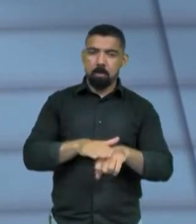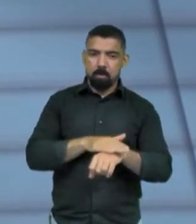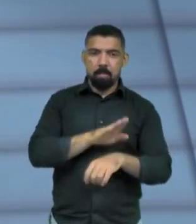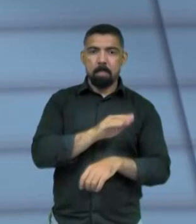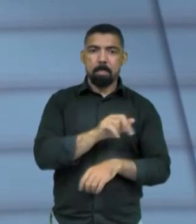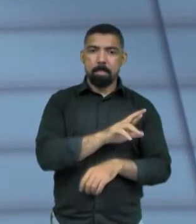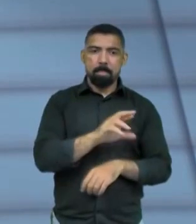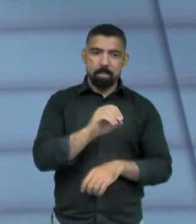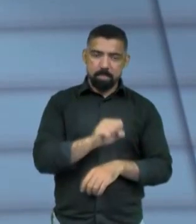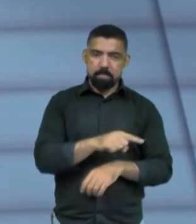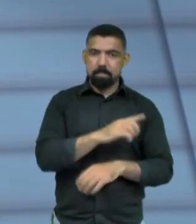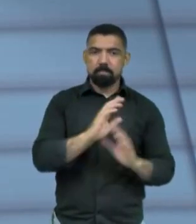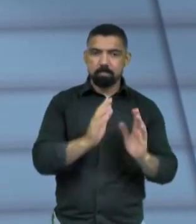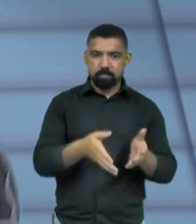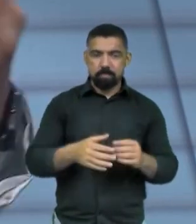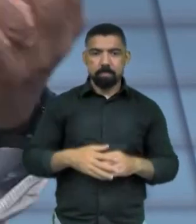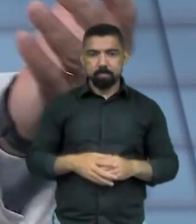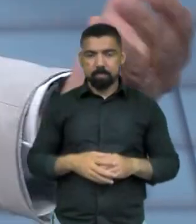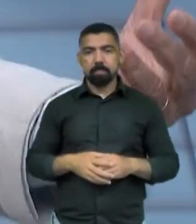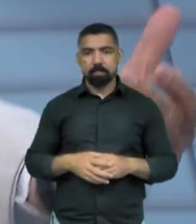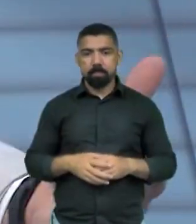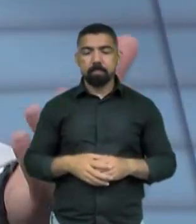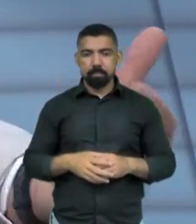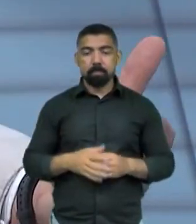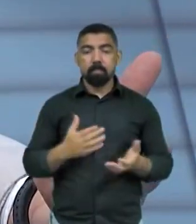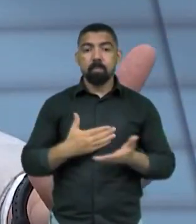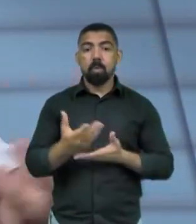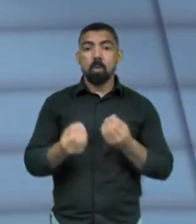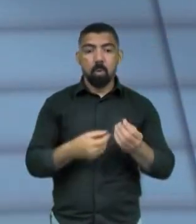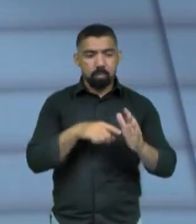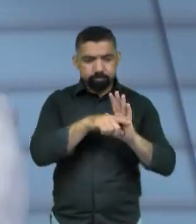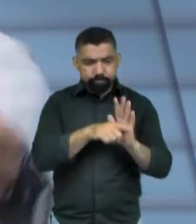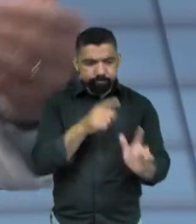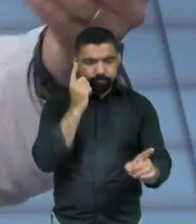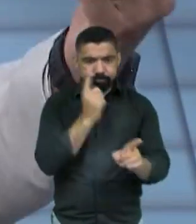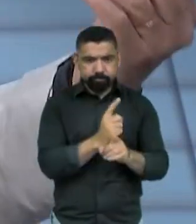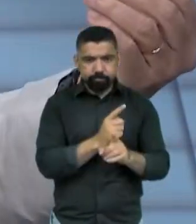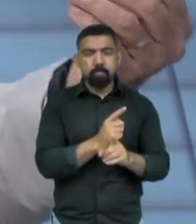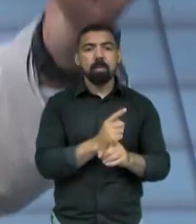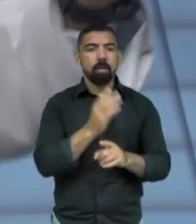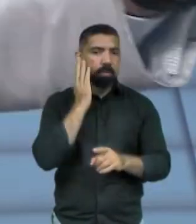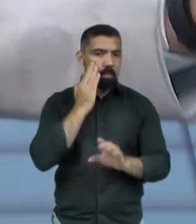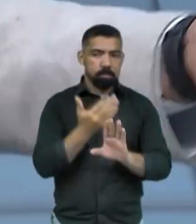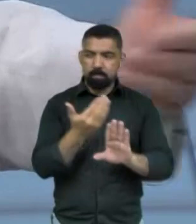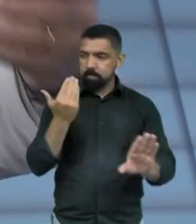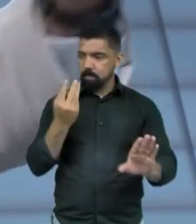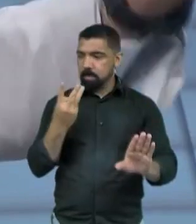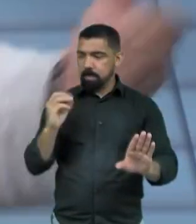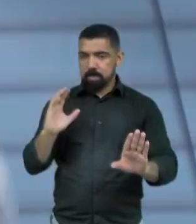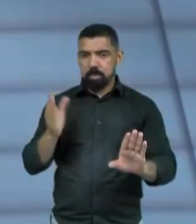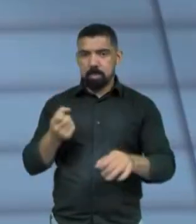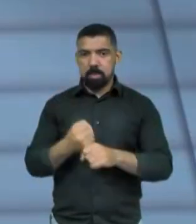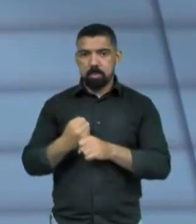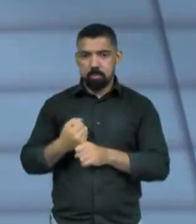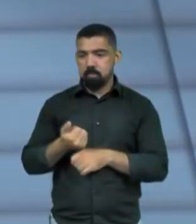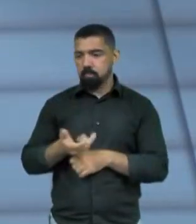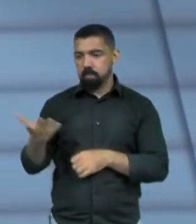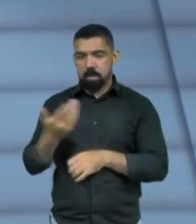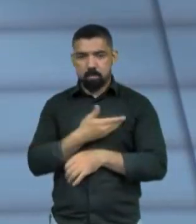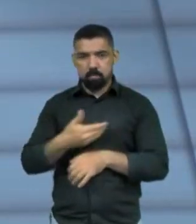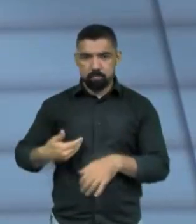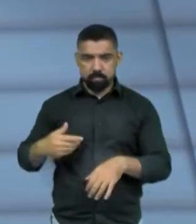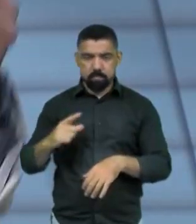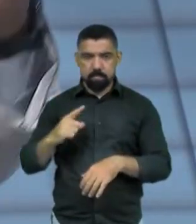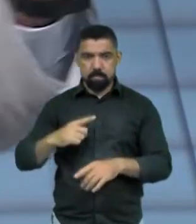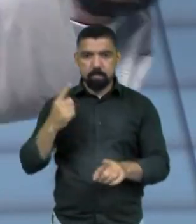Neto da outras vezes, ela exatamente começa por esse diagnóstico de 30 anos para trás, que passa aí por vários governos, onde